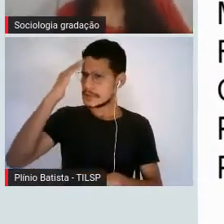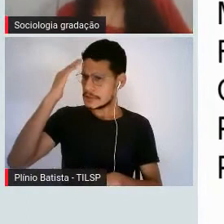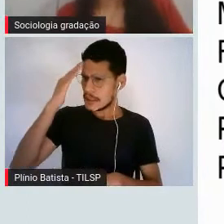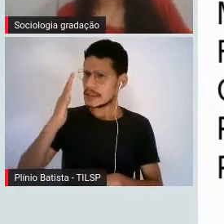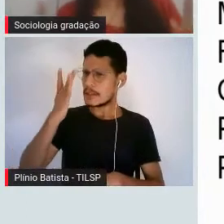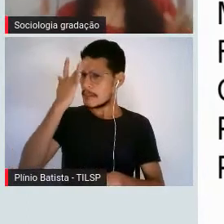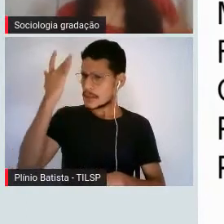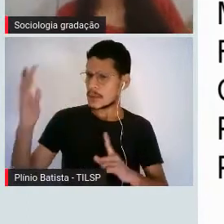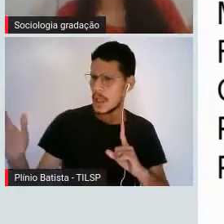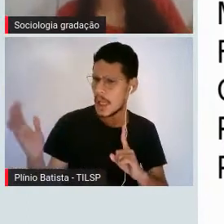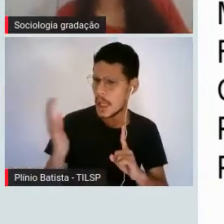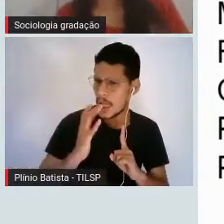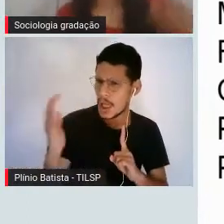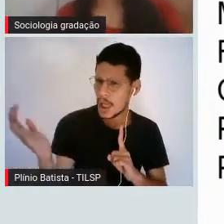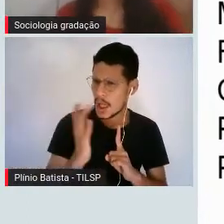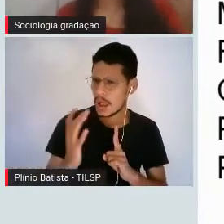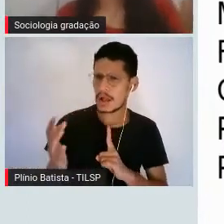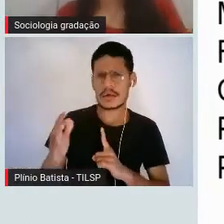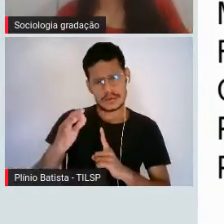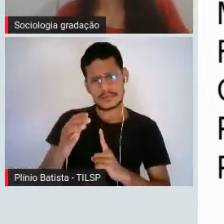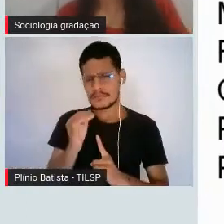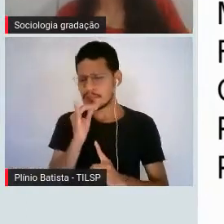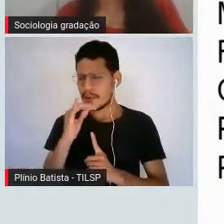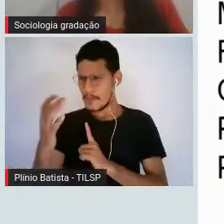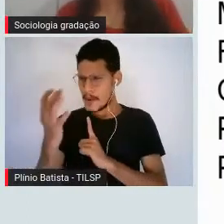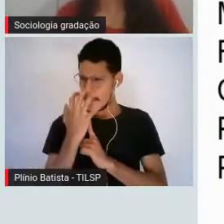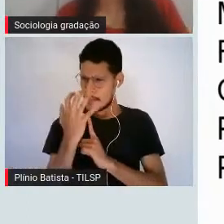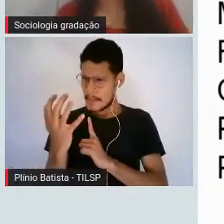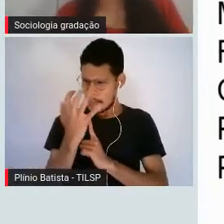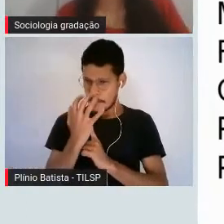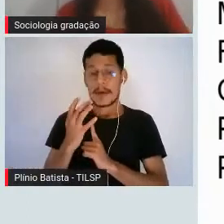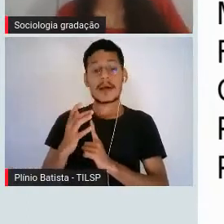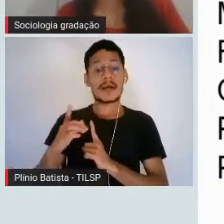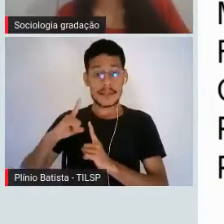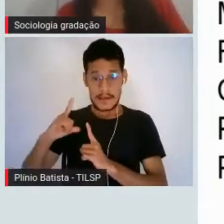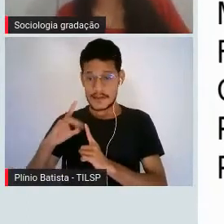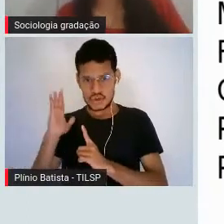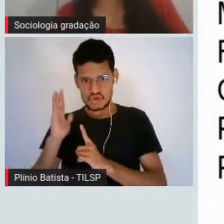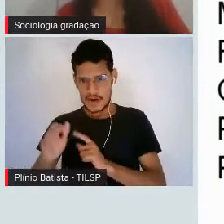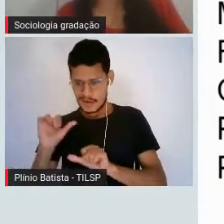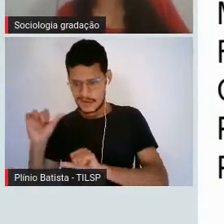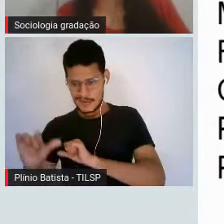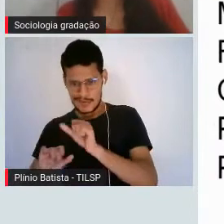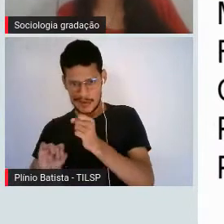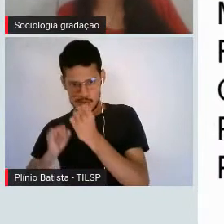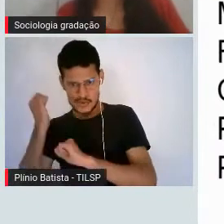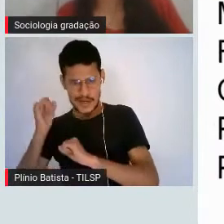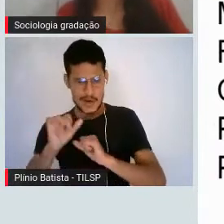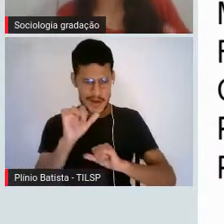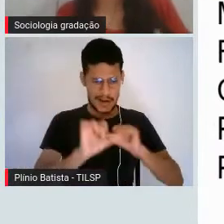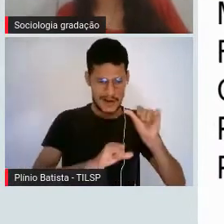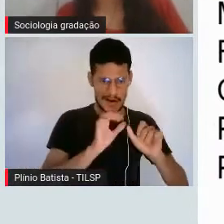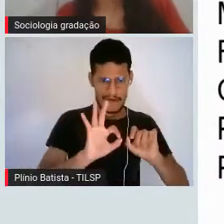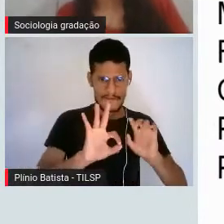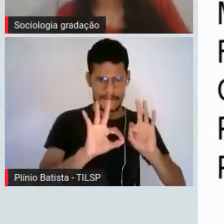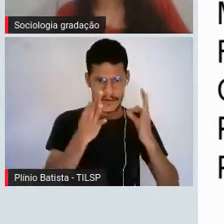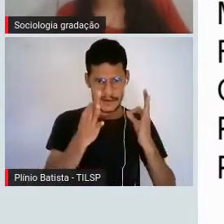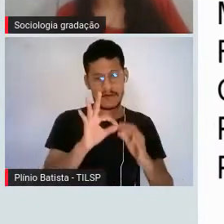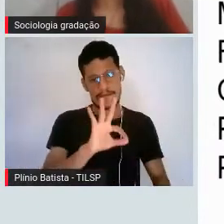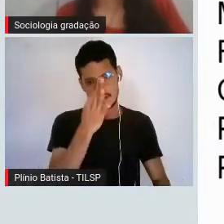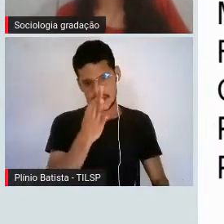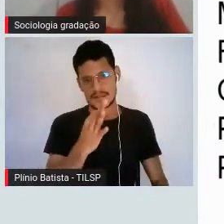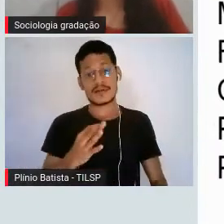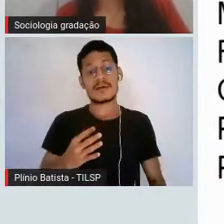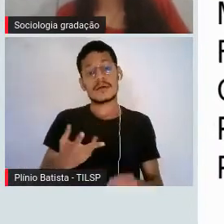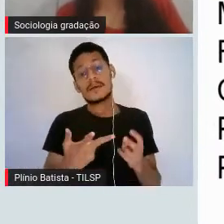dominada, e ambas, Revolução Industrial e Revolução Francesa, a gente percebe essa construção